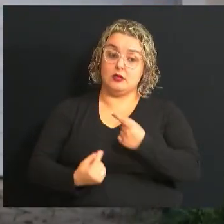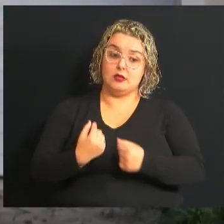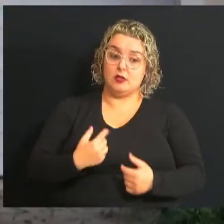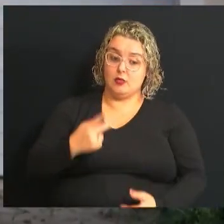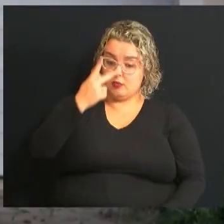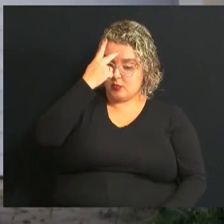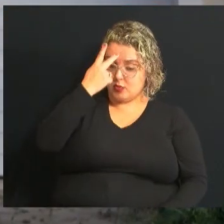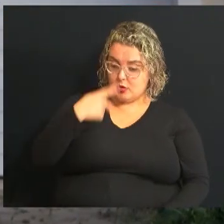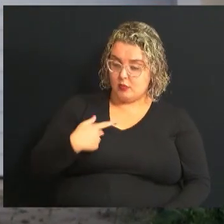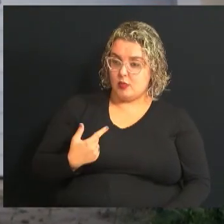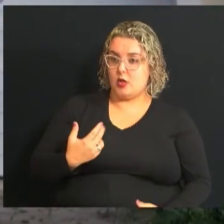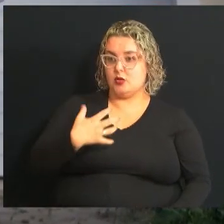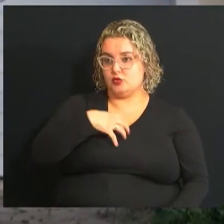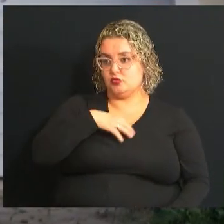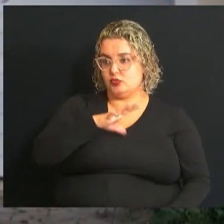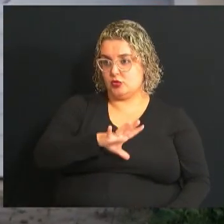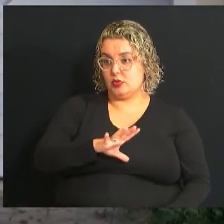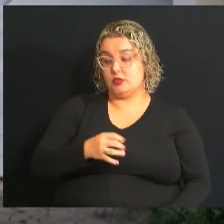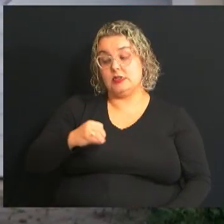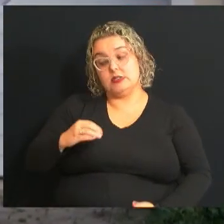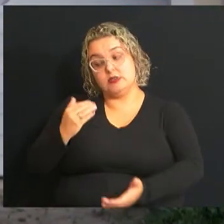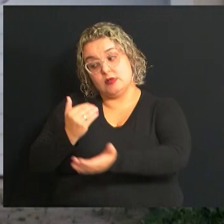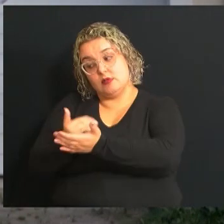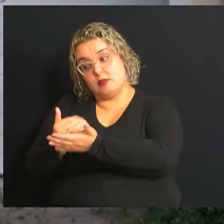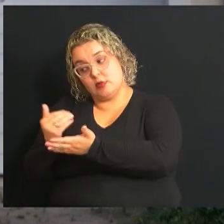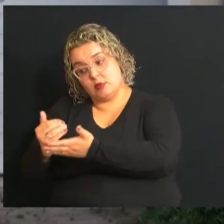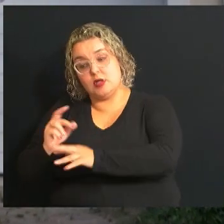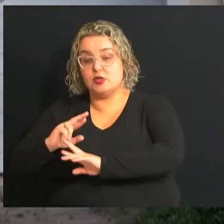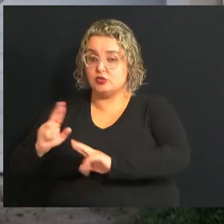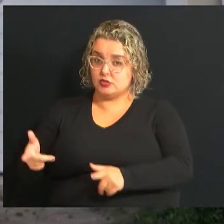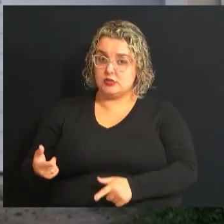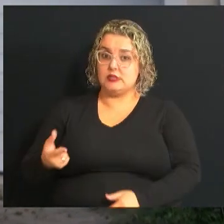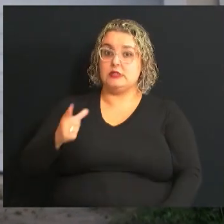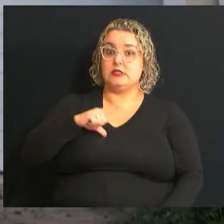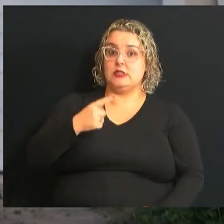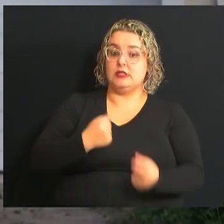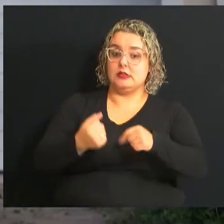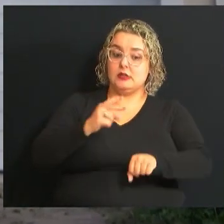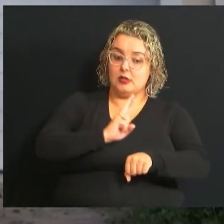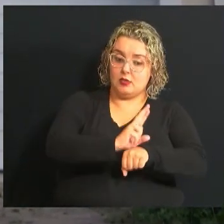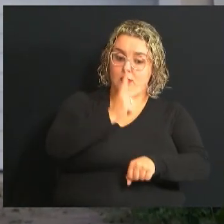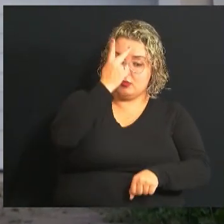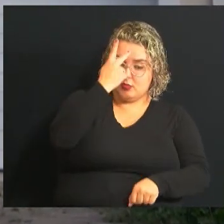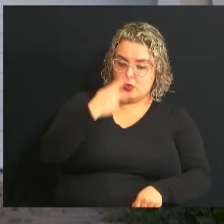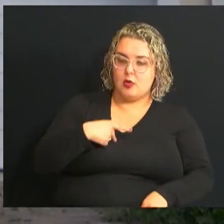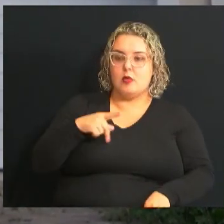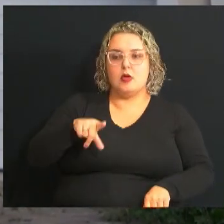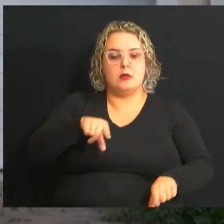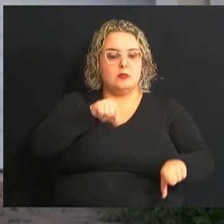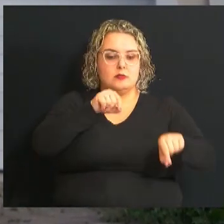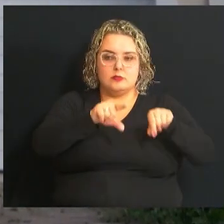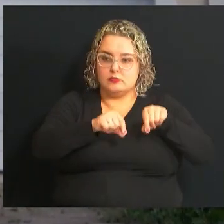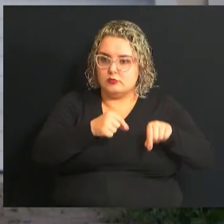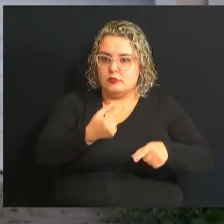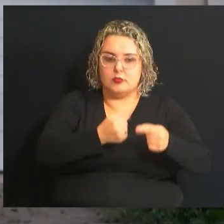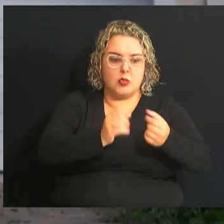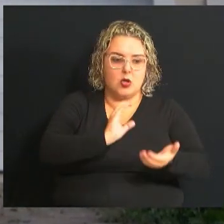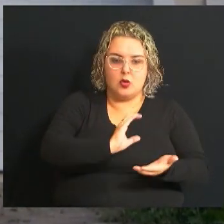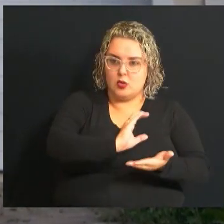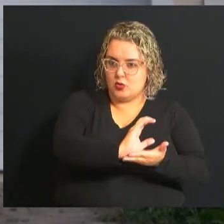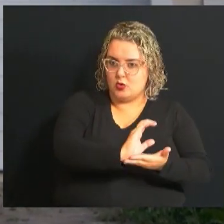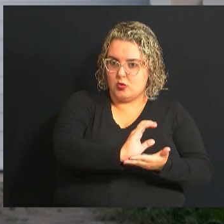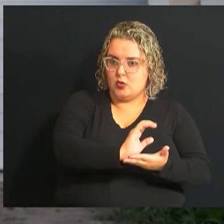financiamento, a situação é de outra. Né? Se tem recursos próprios, ela vai escolher entre fazer um investimento com esse